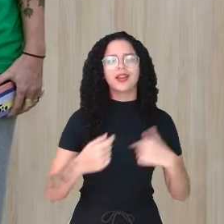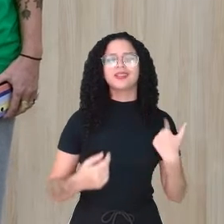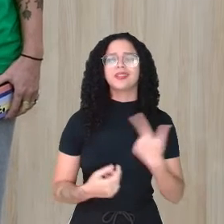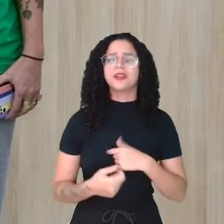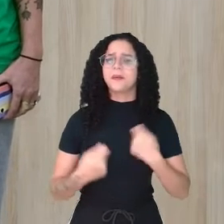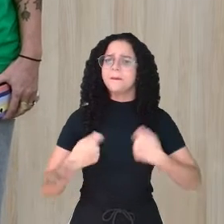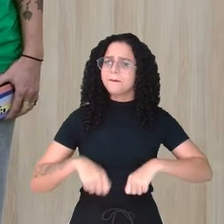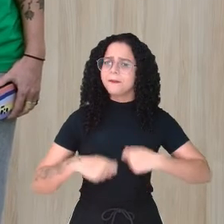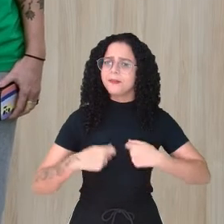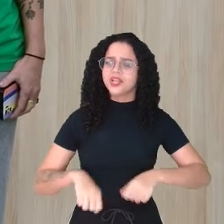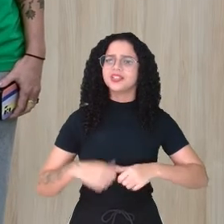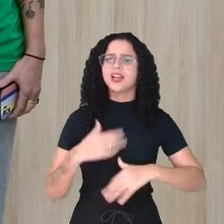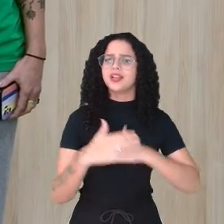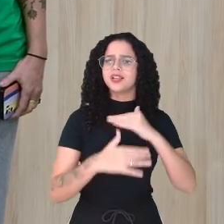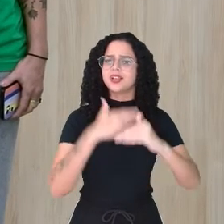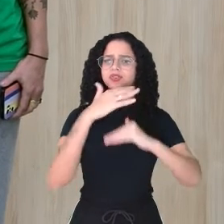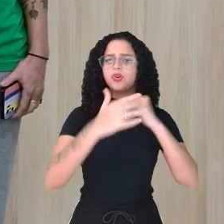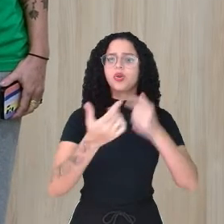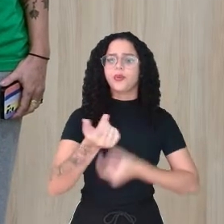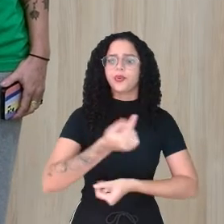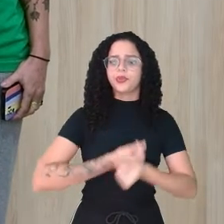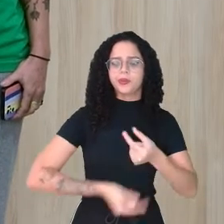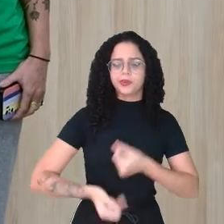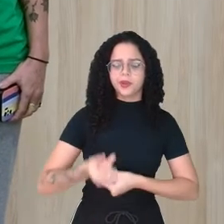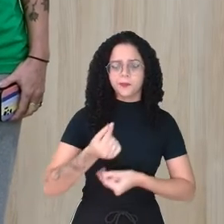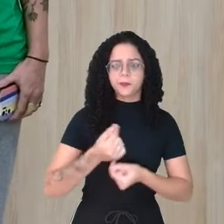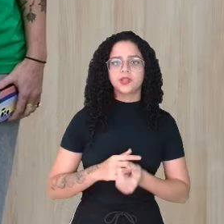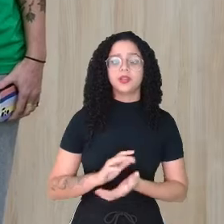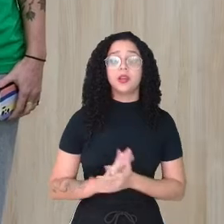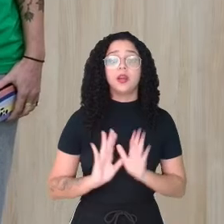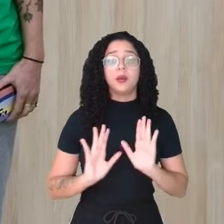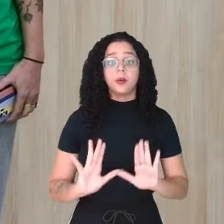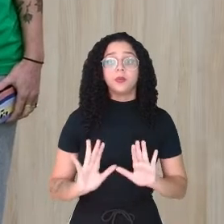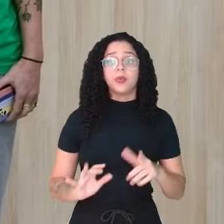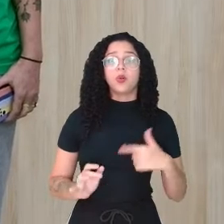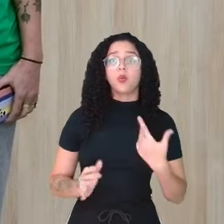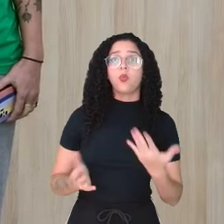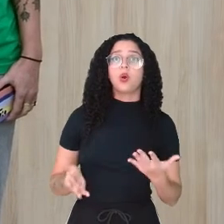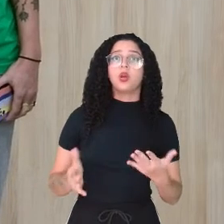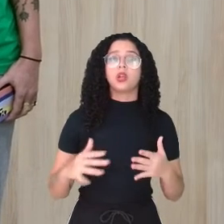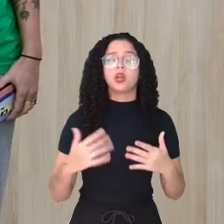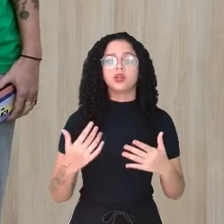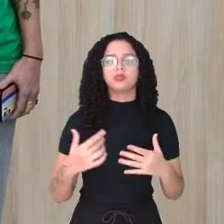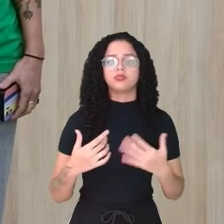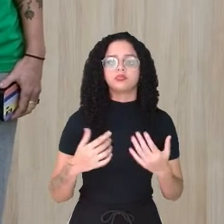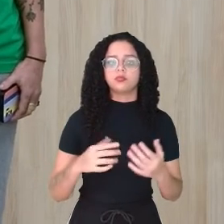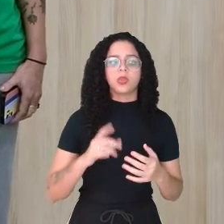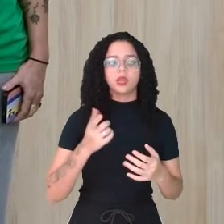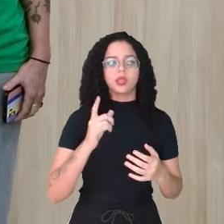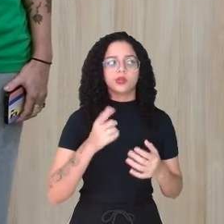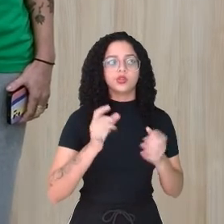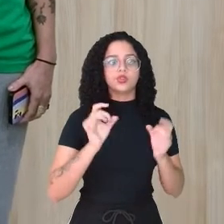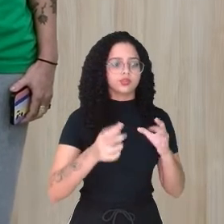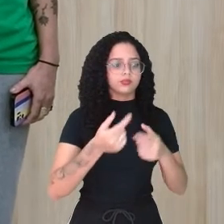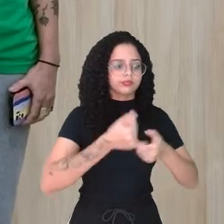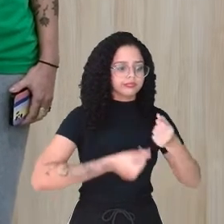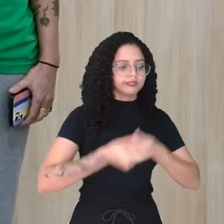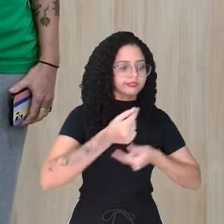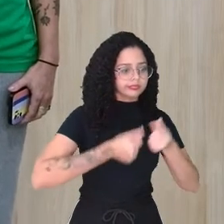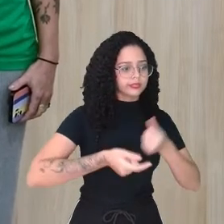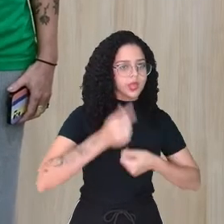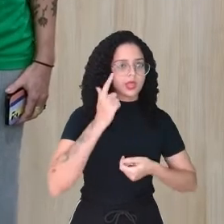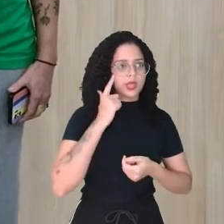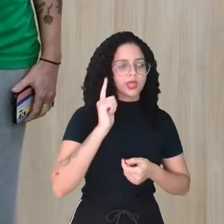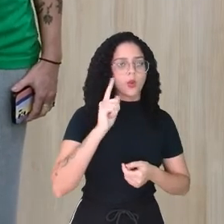precisa se desenvolver economicamente, mas quando a gente se desenvolve economicamente e não pensa, né, nos